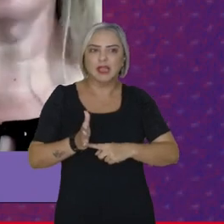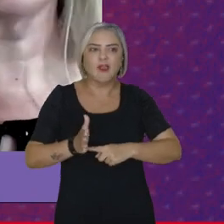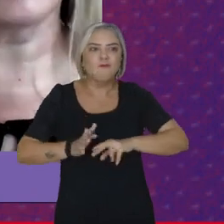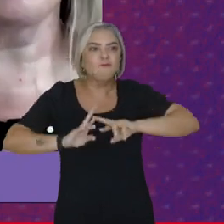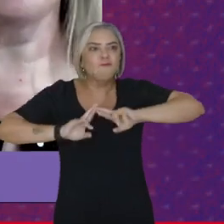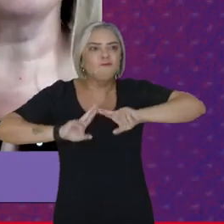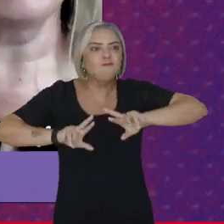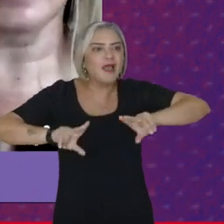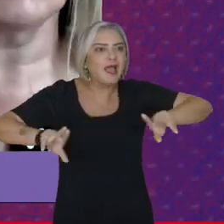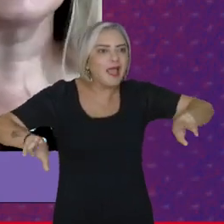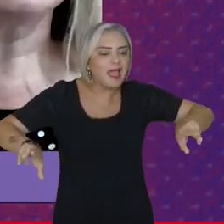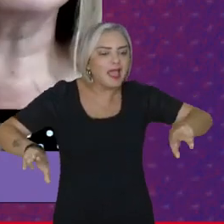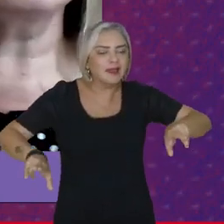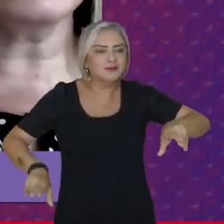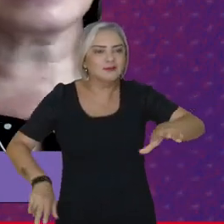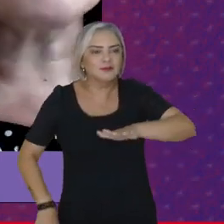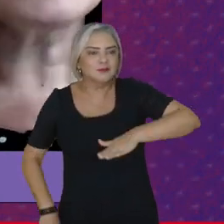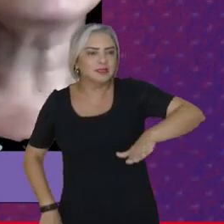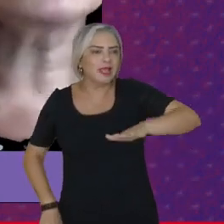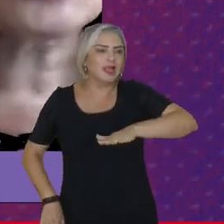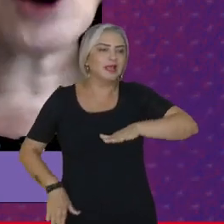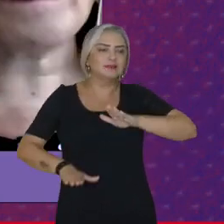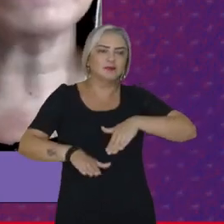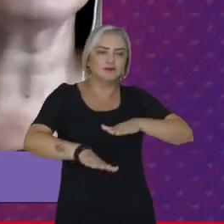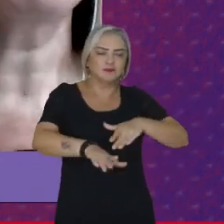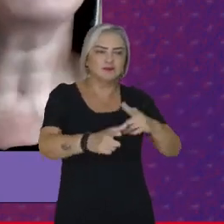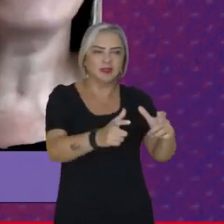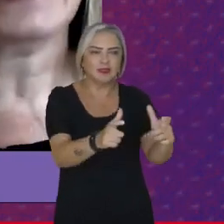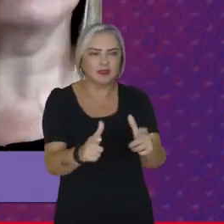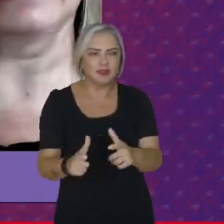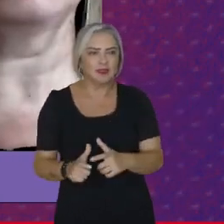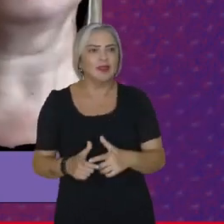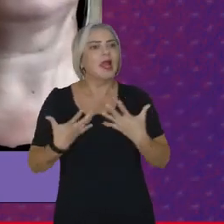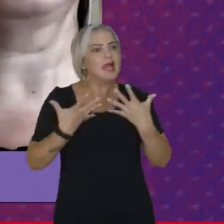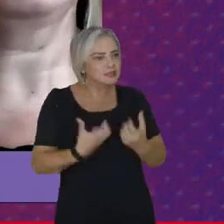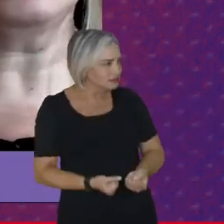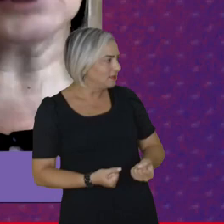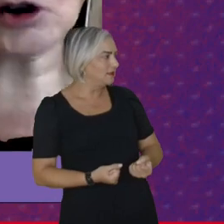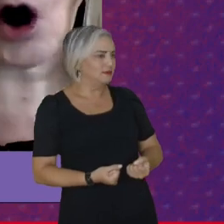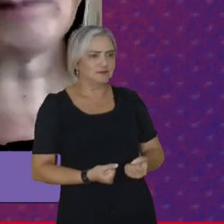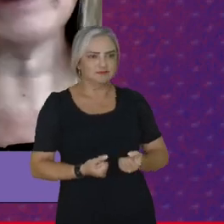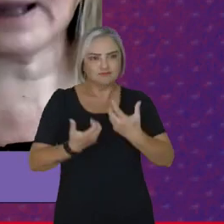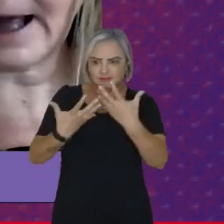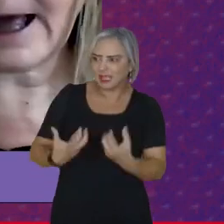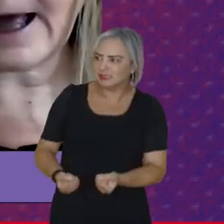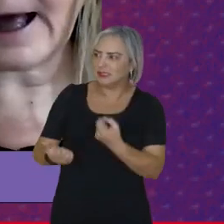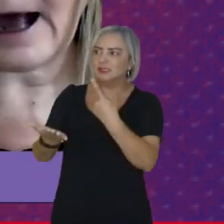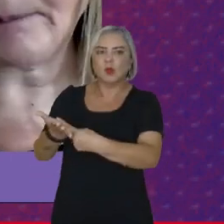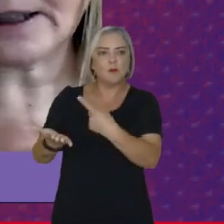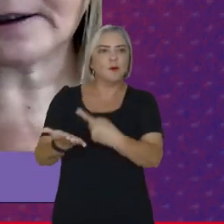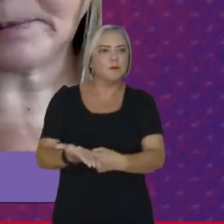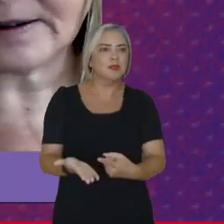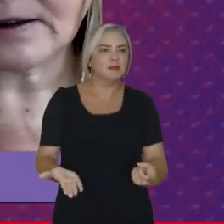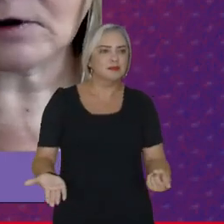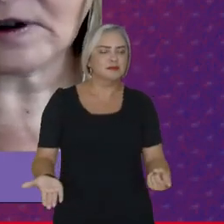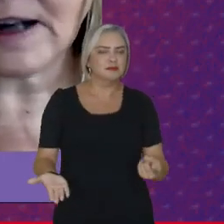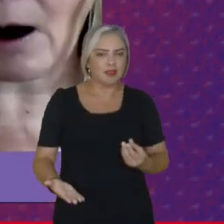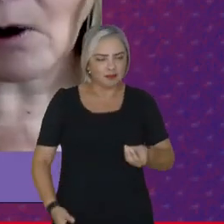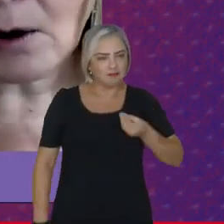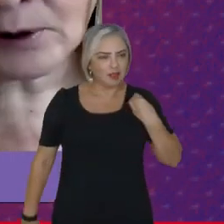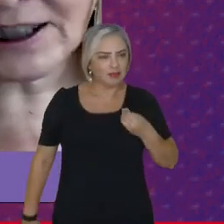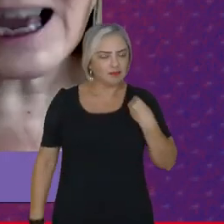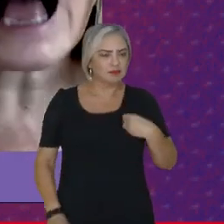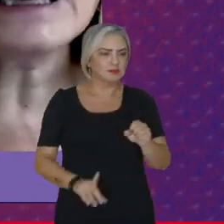N espaços, né, e movimentos, que as mulheres topem essa parada, né? Topem a